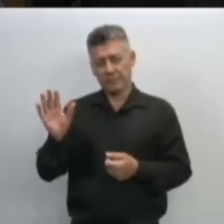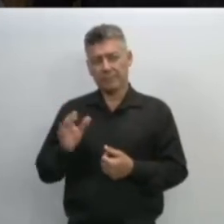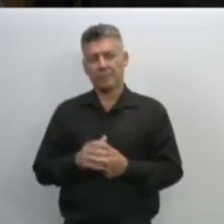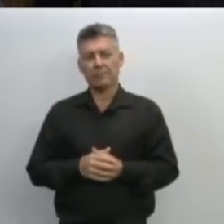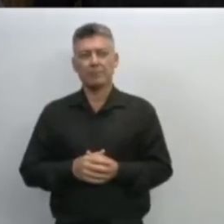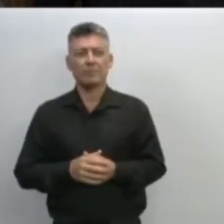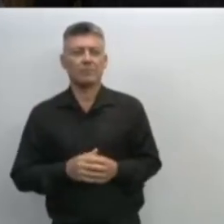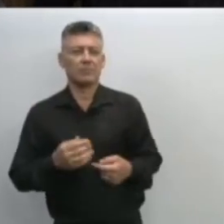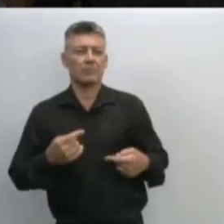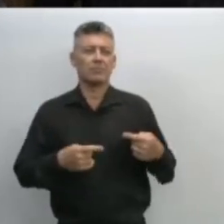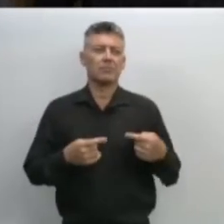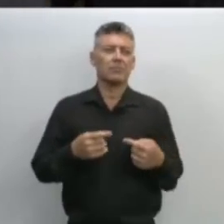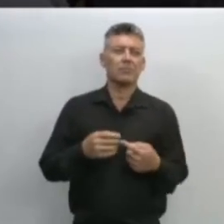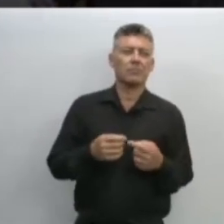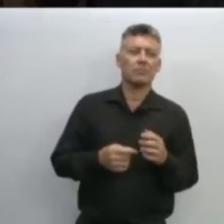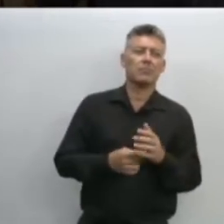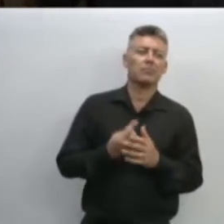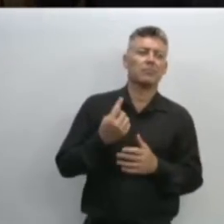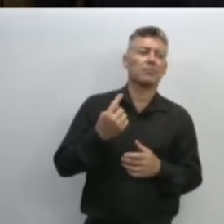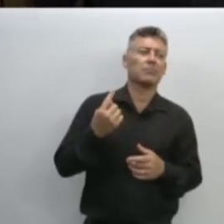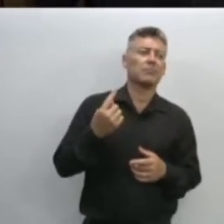discussão única ou primeira discussão?